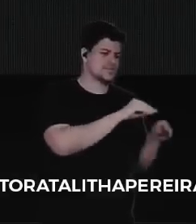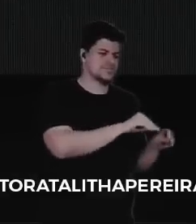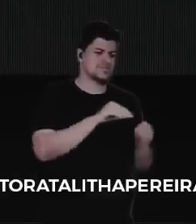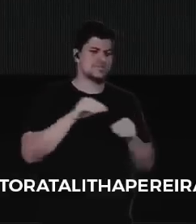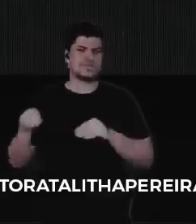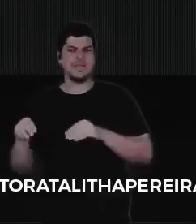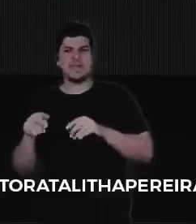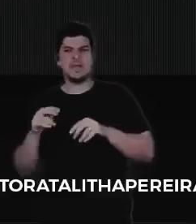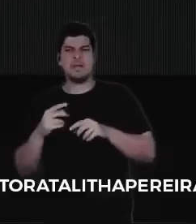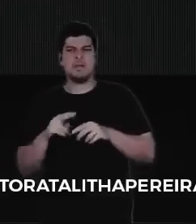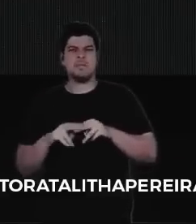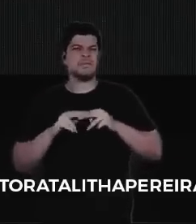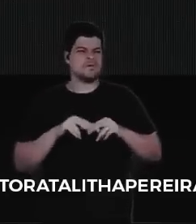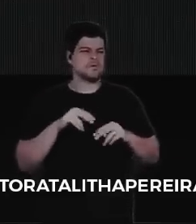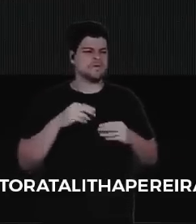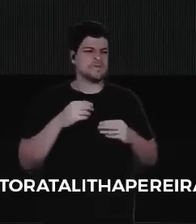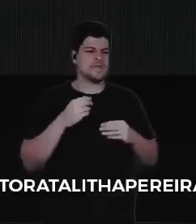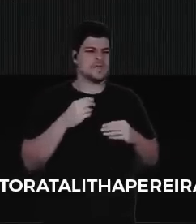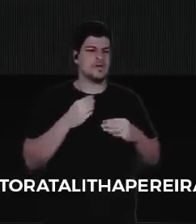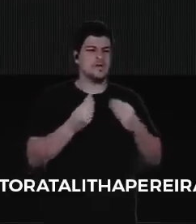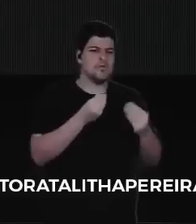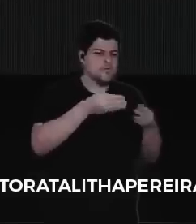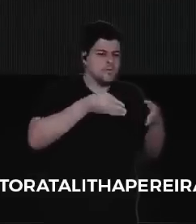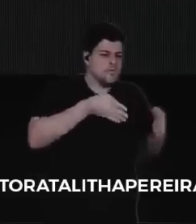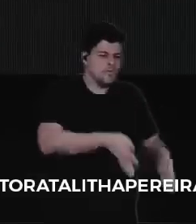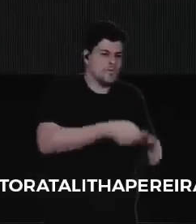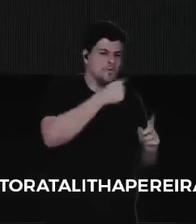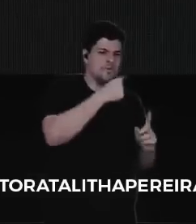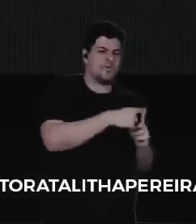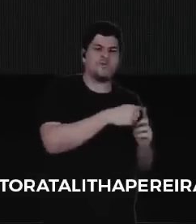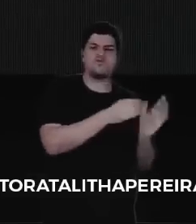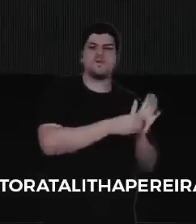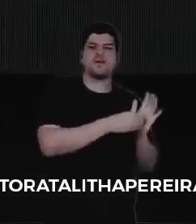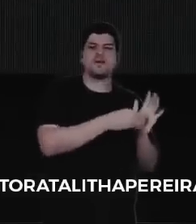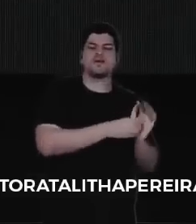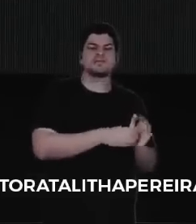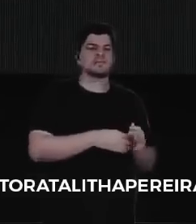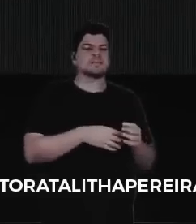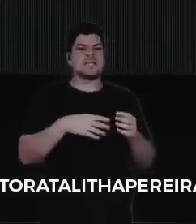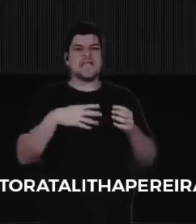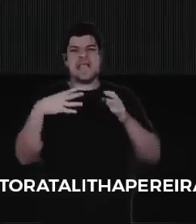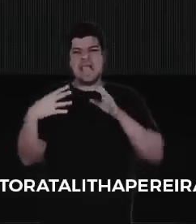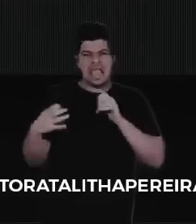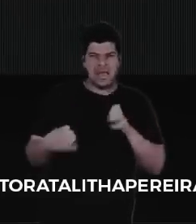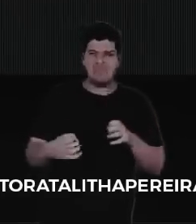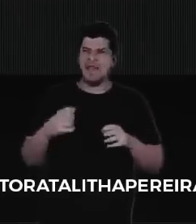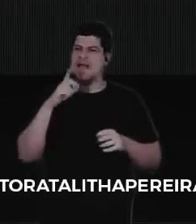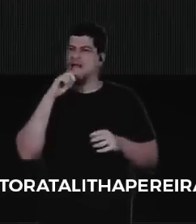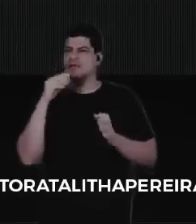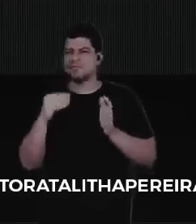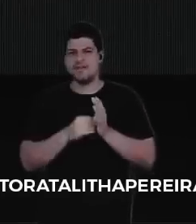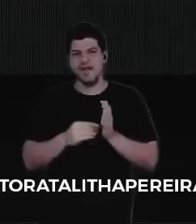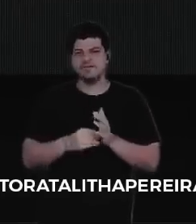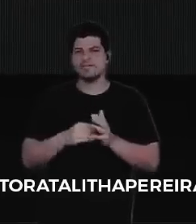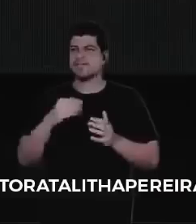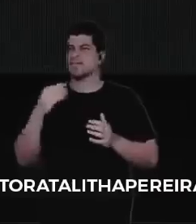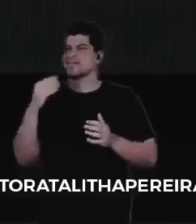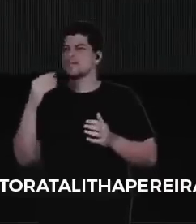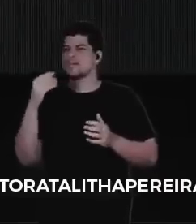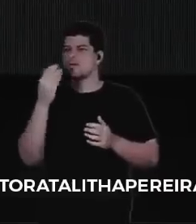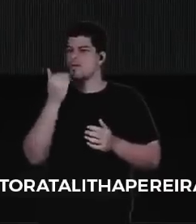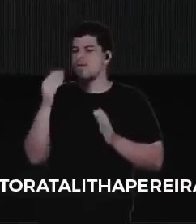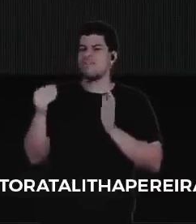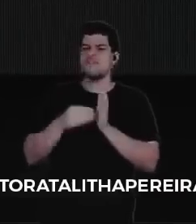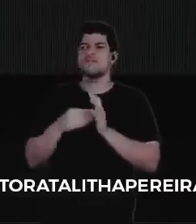túmulos suficientes para que eles fossem enterrados. Reclamaram da água, reclamaram de comida, reclamaram de tudo,